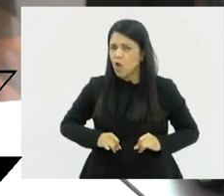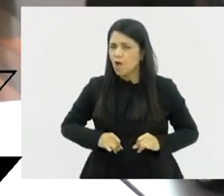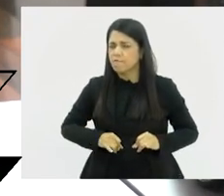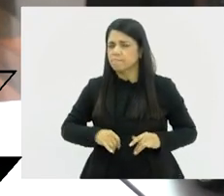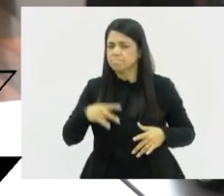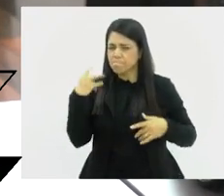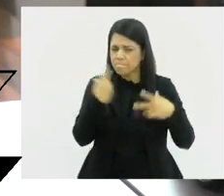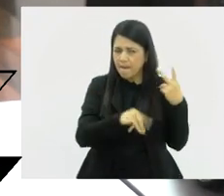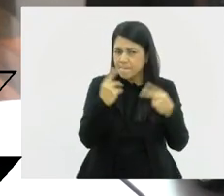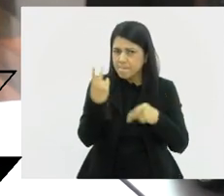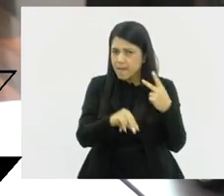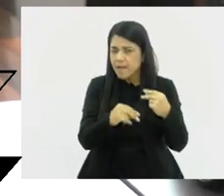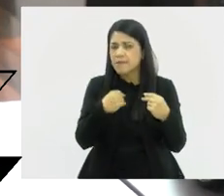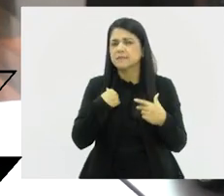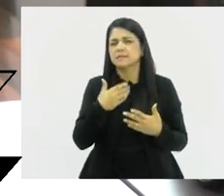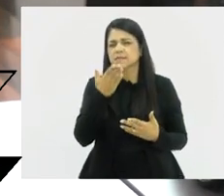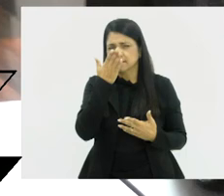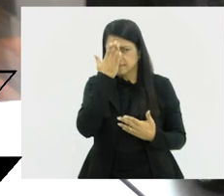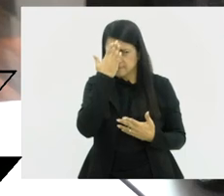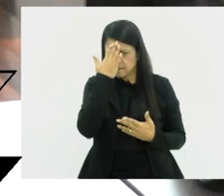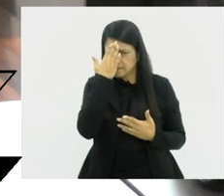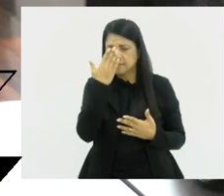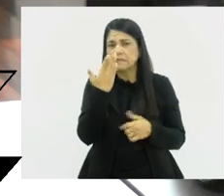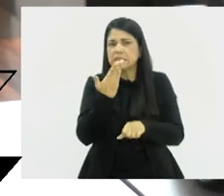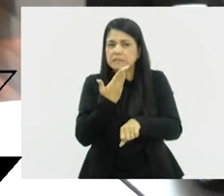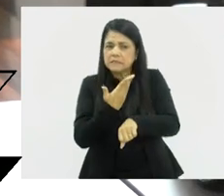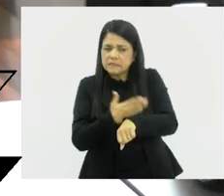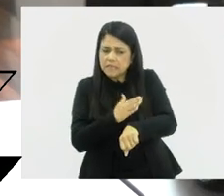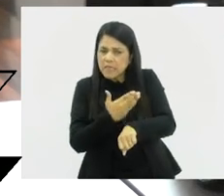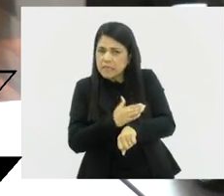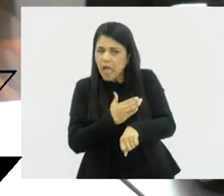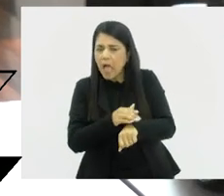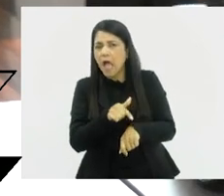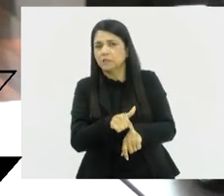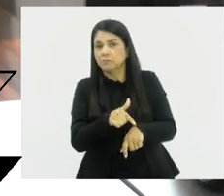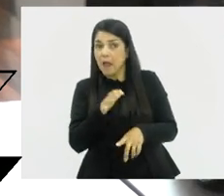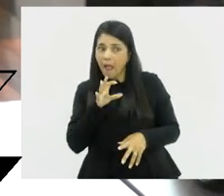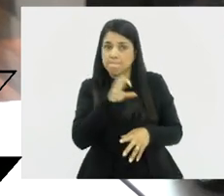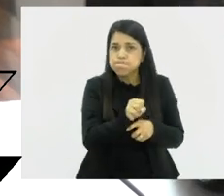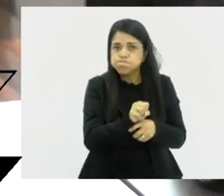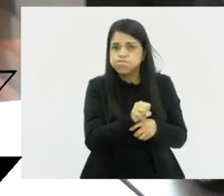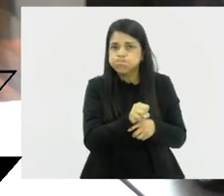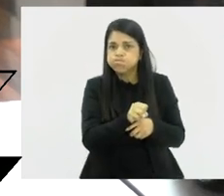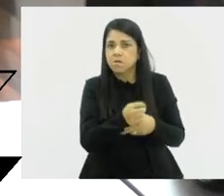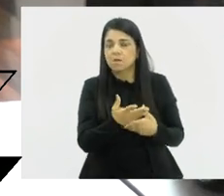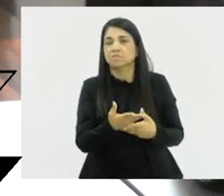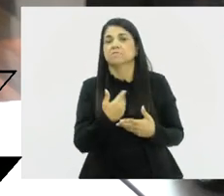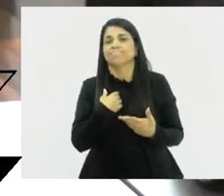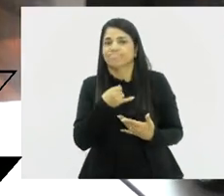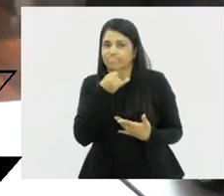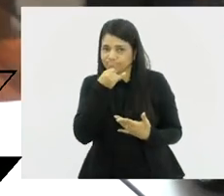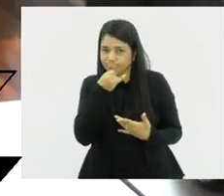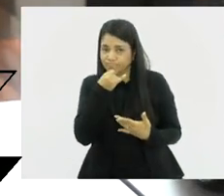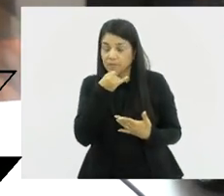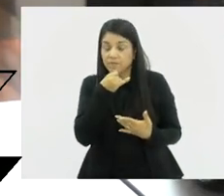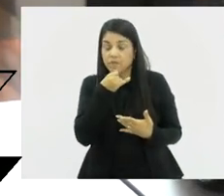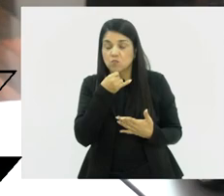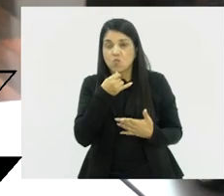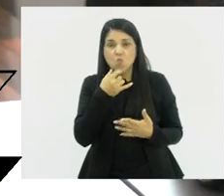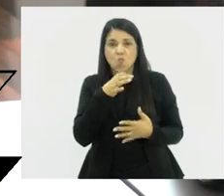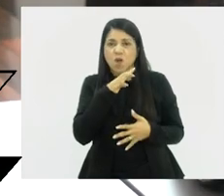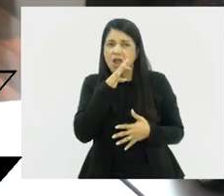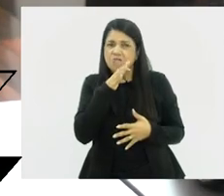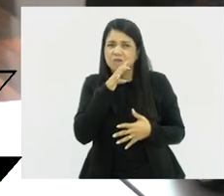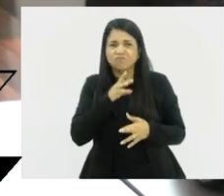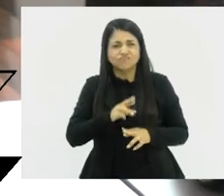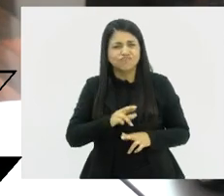gente sabe que, infelizmente, eles são treinados e adestrados para ataque, infelizmente, porque não é da índole do animal, pelo